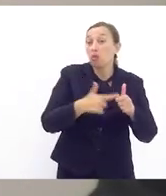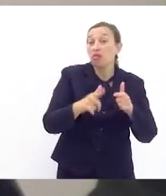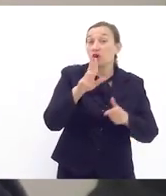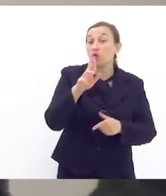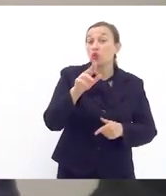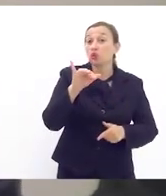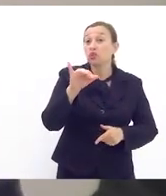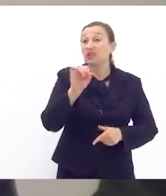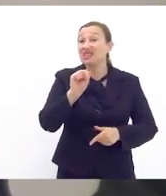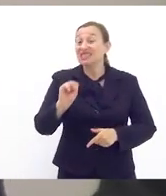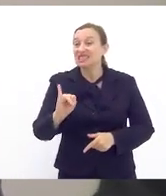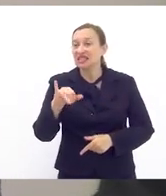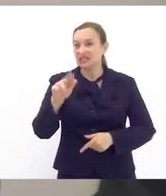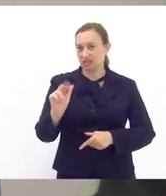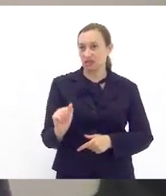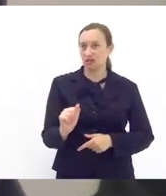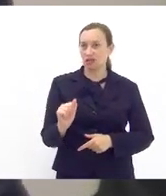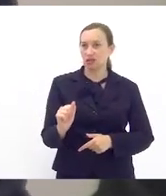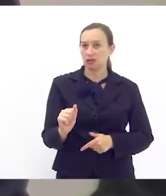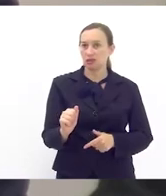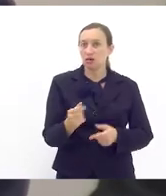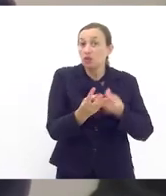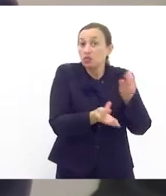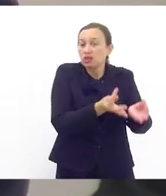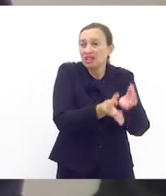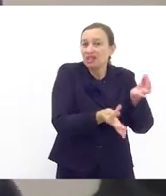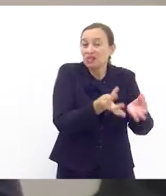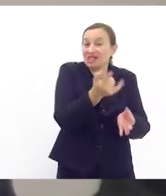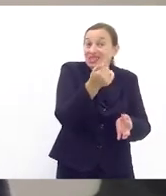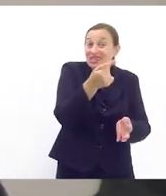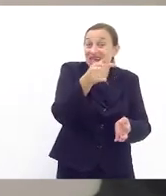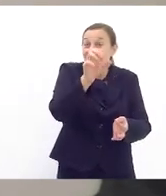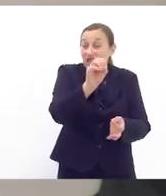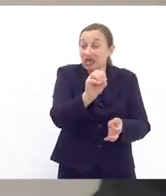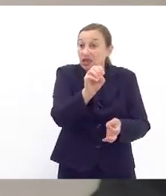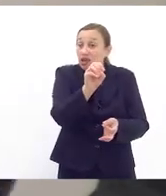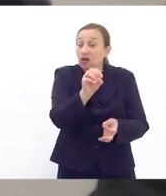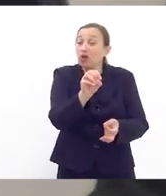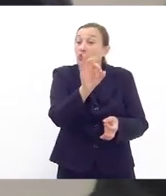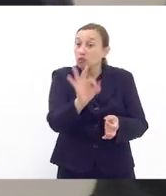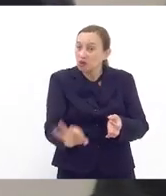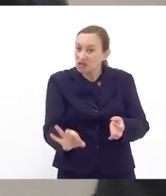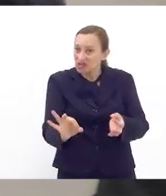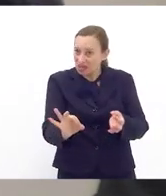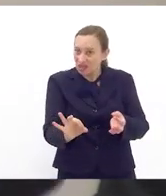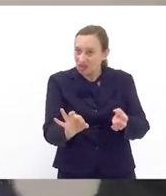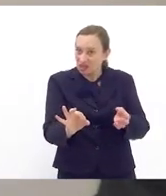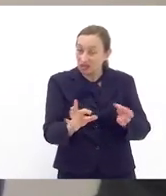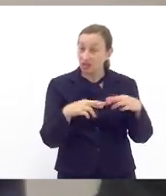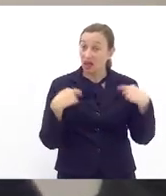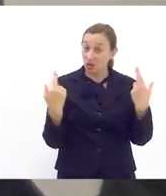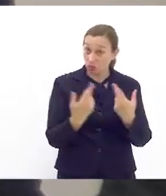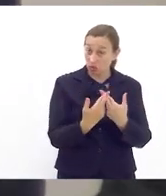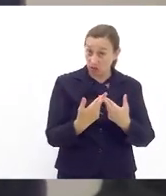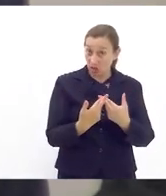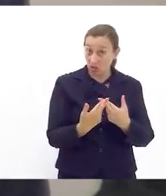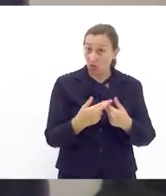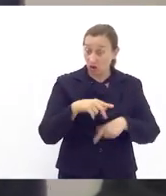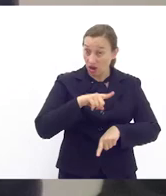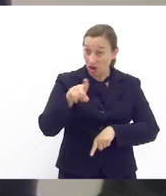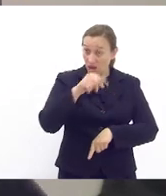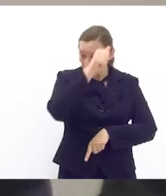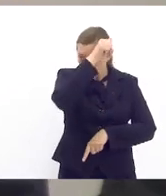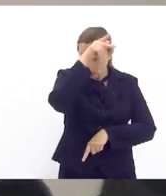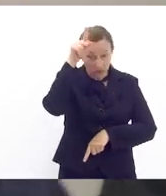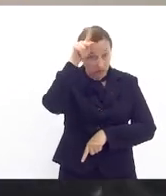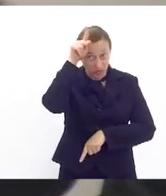e nós vamos tratar do vazamento 70% da audiência pública com prefeito Fernando Jordão e com prefeito de